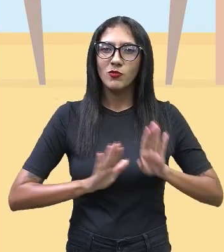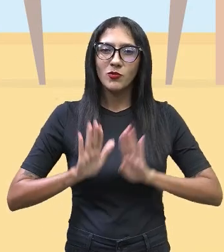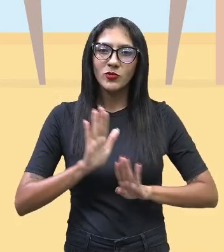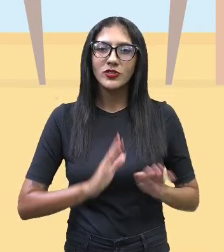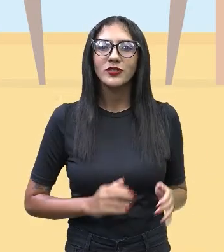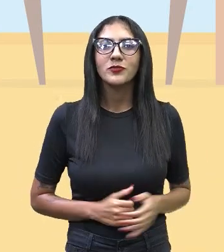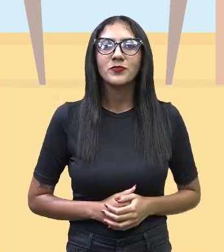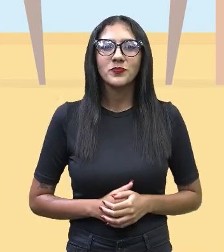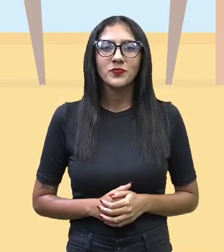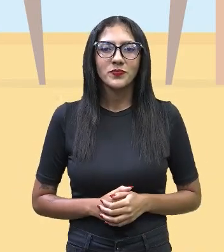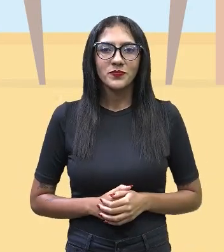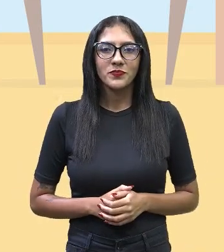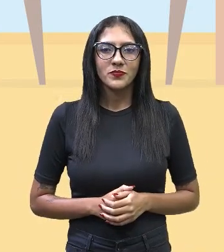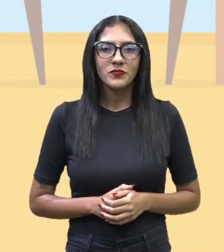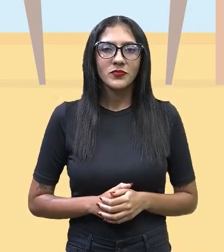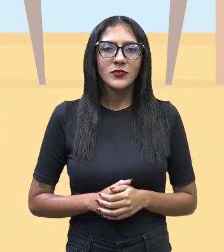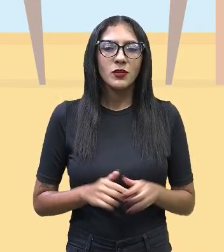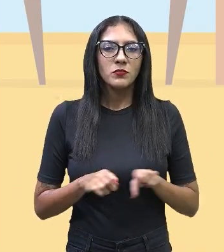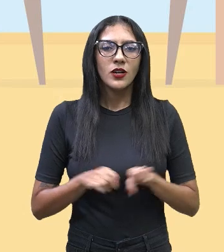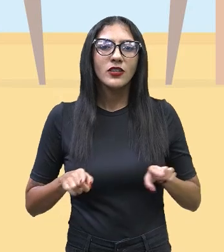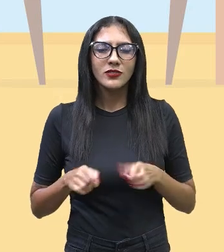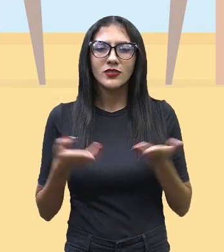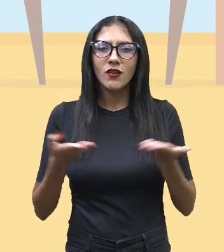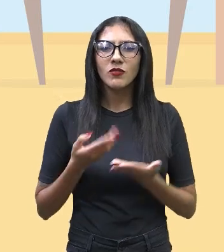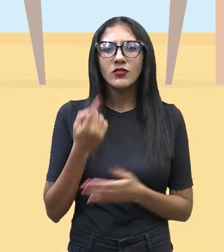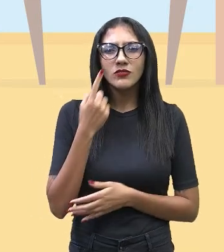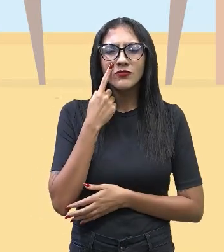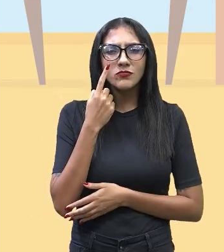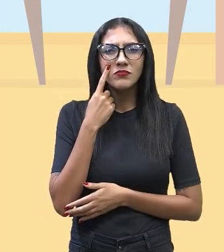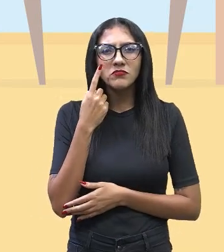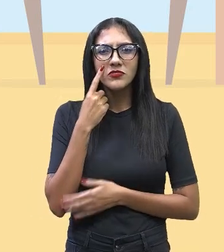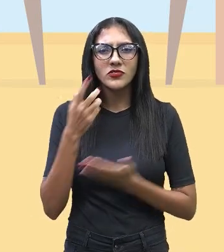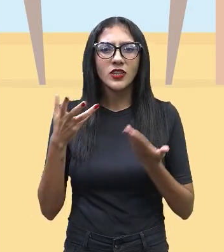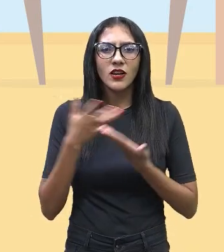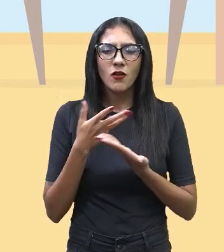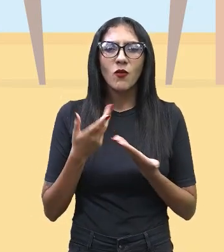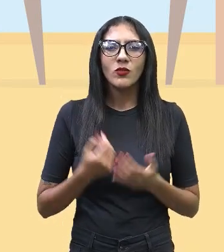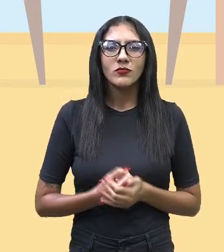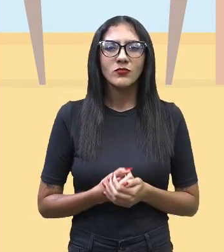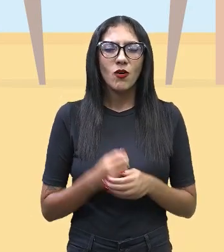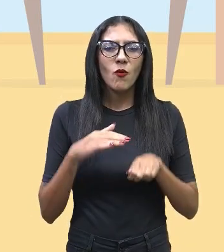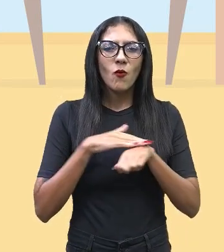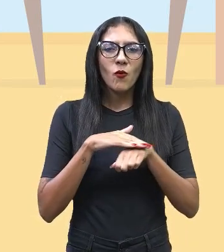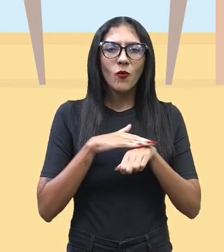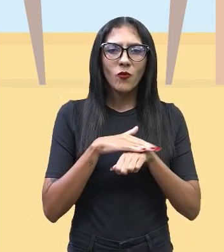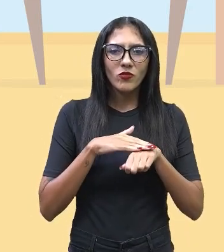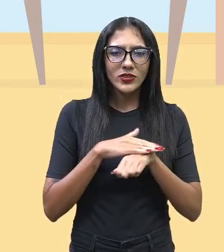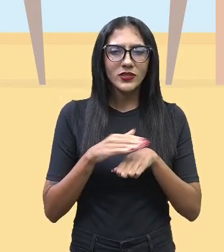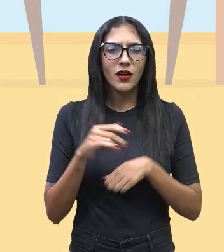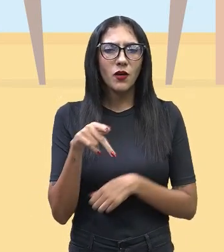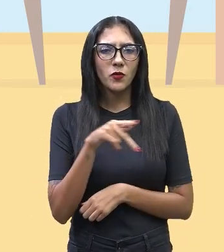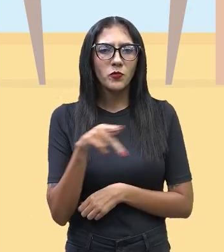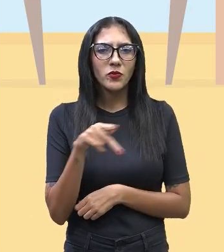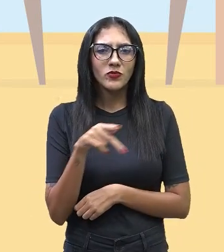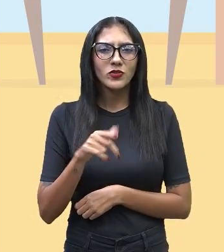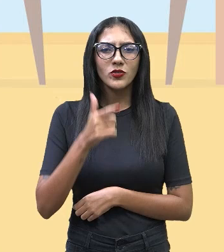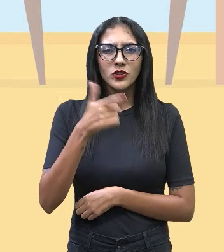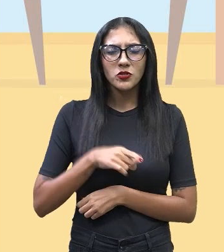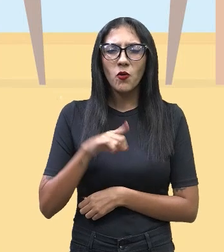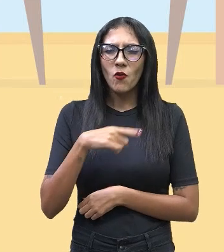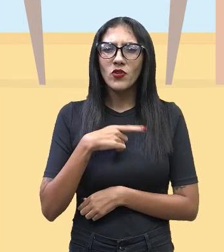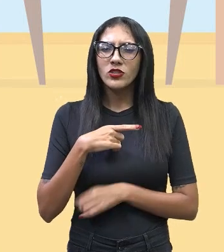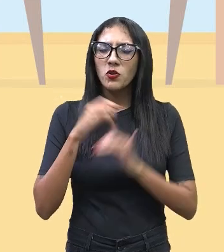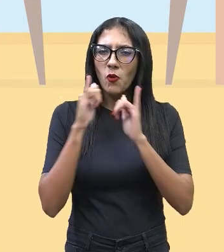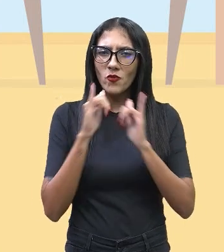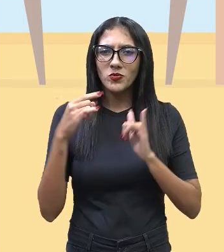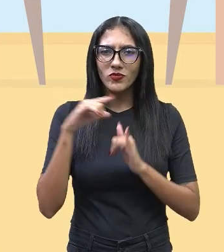vamos fazer o seguinte, vamos lá no Mercadão agora, né, conversar com o professor doutor Dayson Jardim, que ele tem um recado para